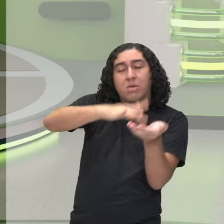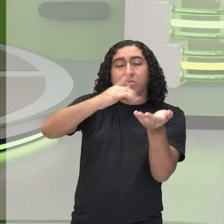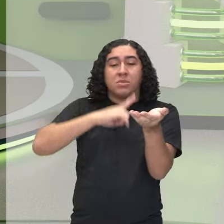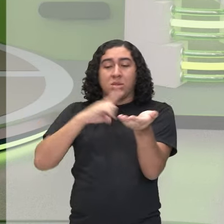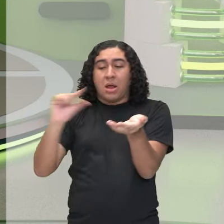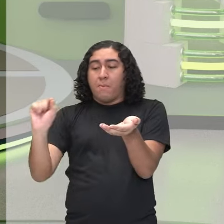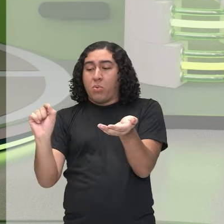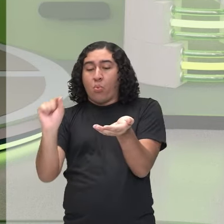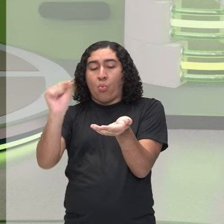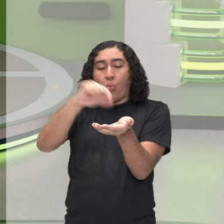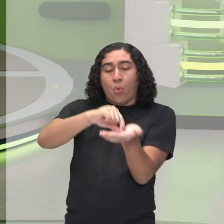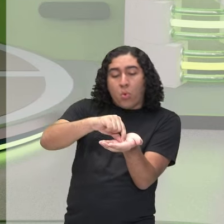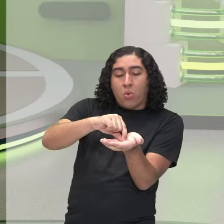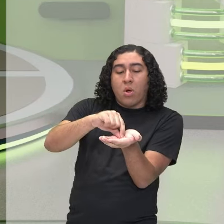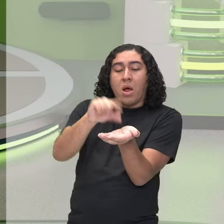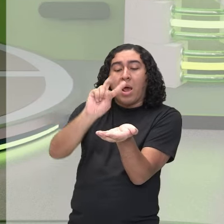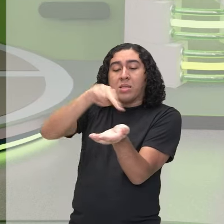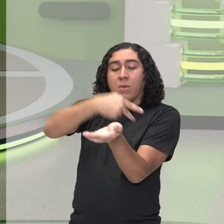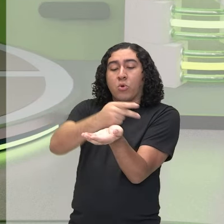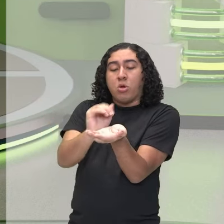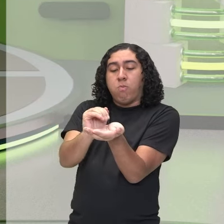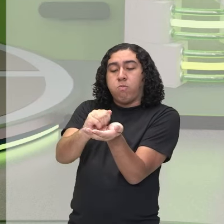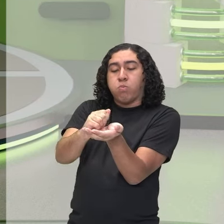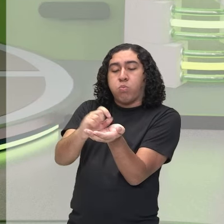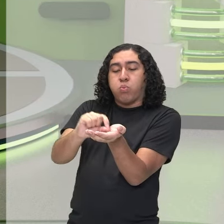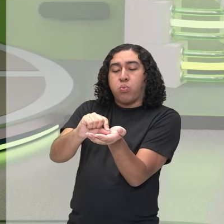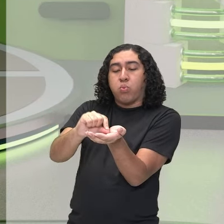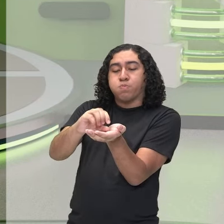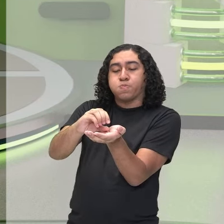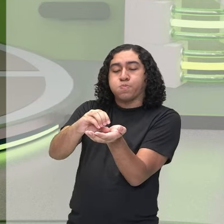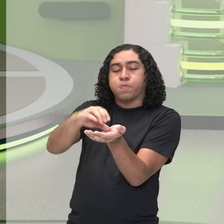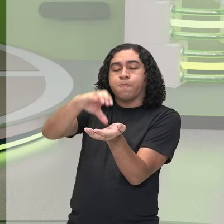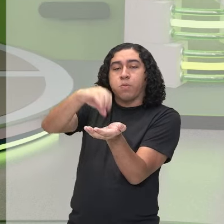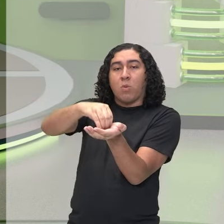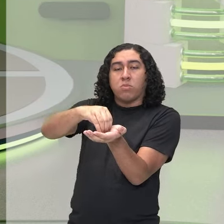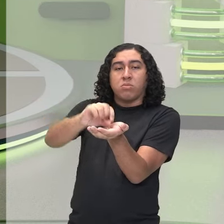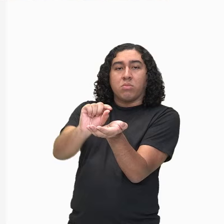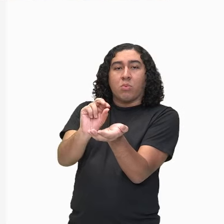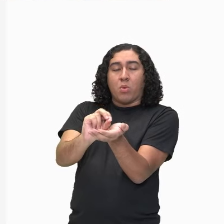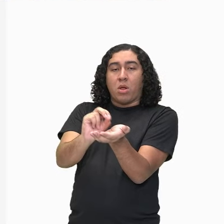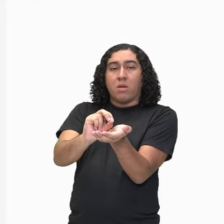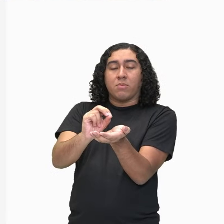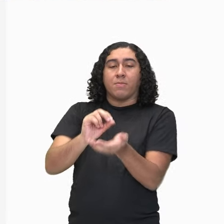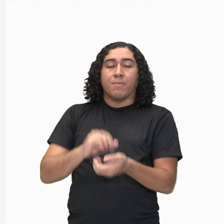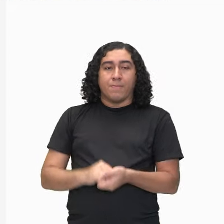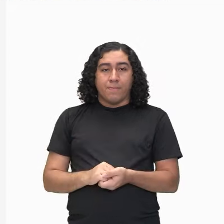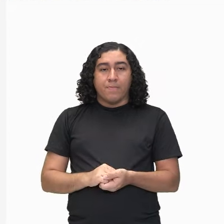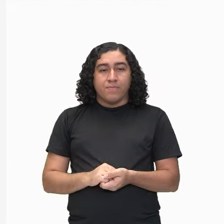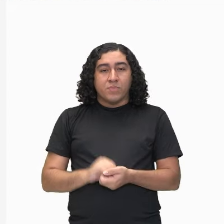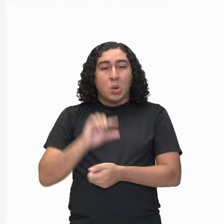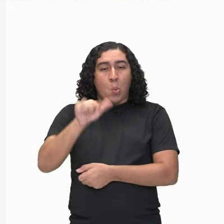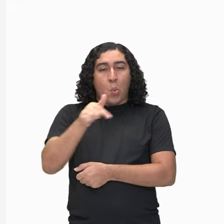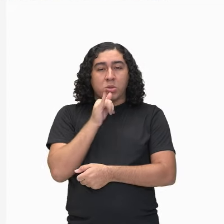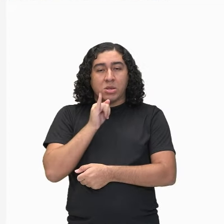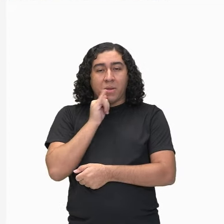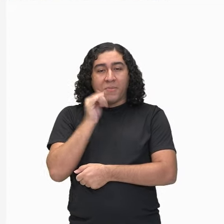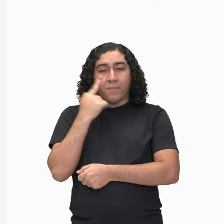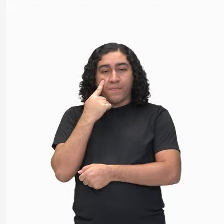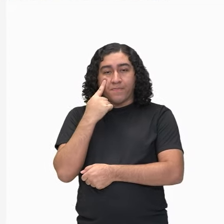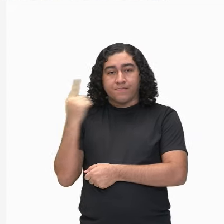indivíduo para formar a pérola. Olha só que interessante. Mas vamos conhecer aí outros representantes desse grupo. Nós temos o